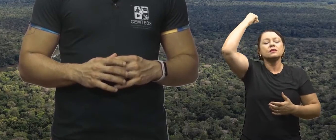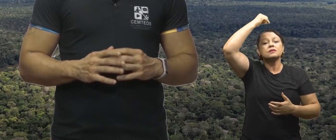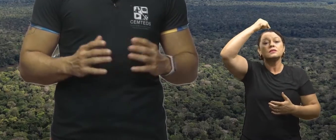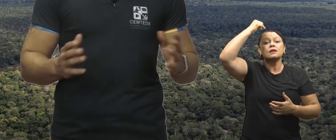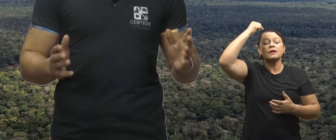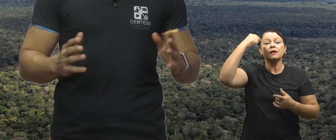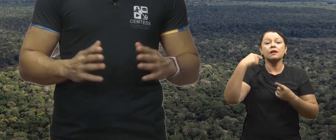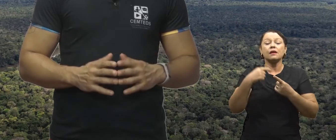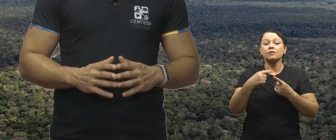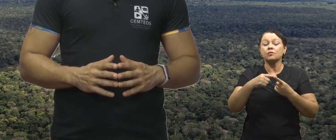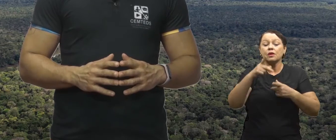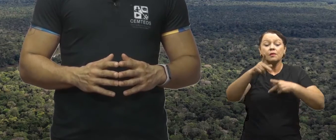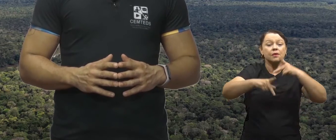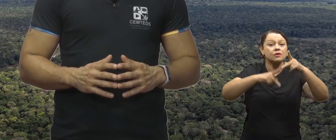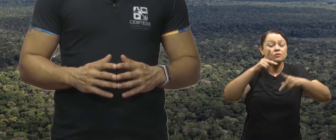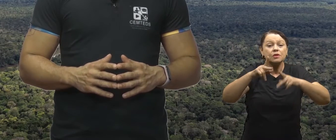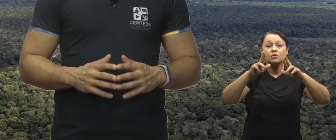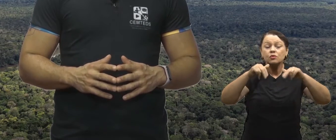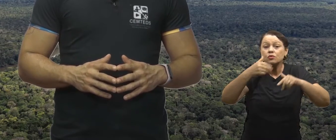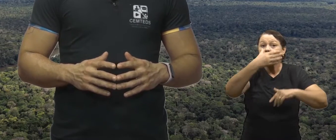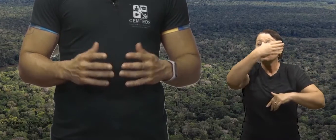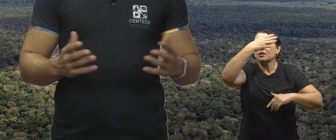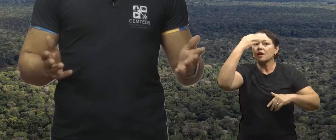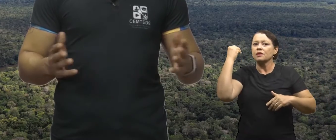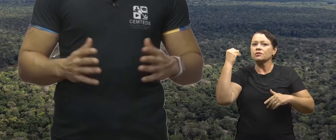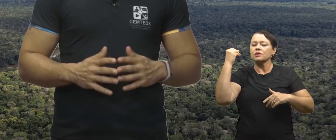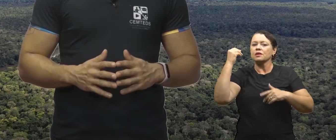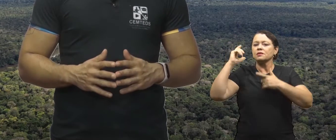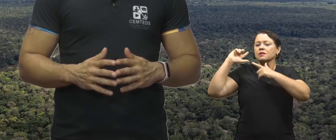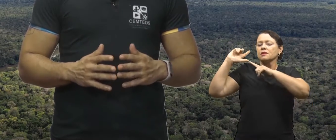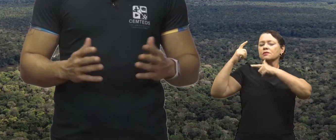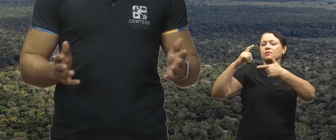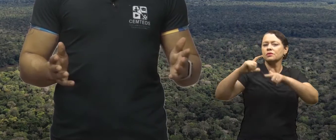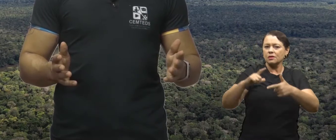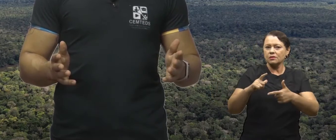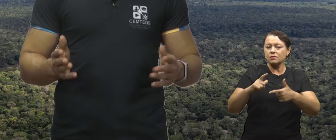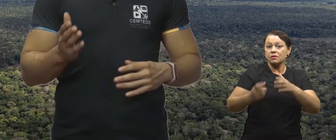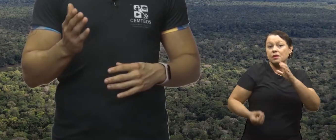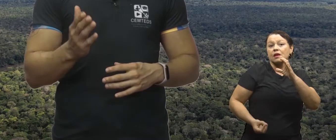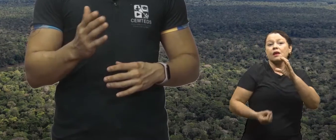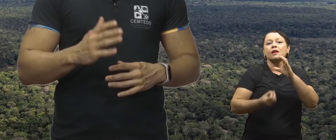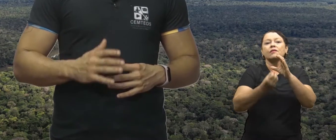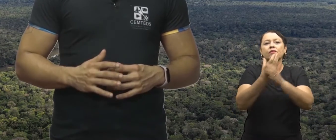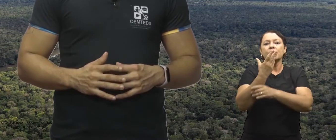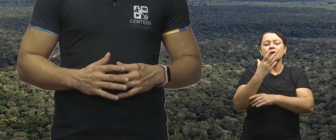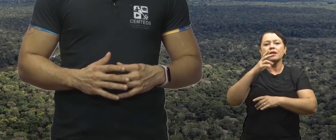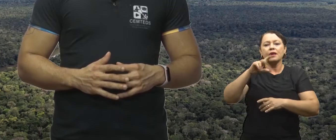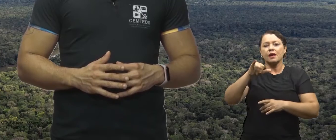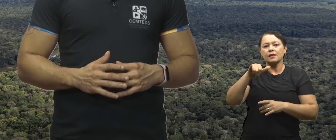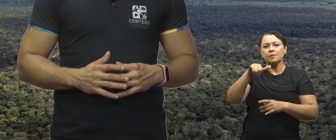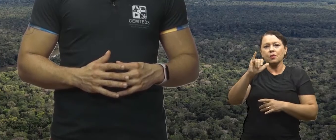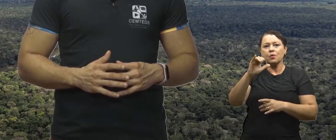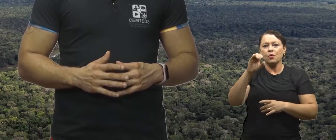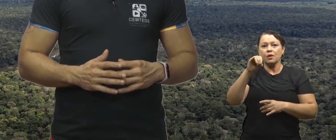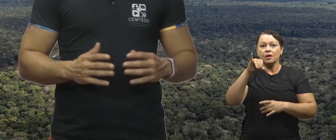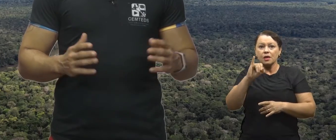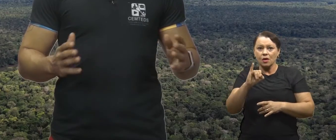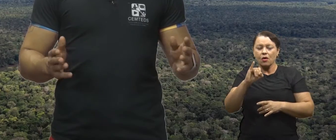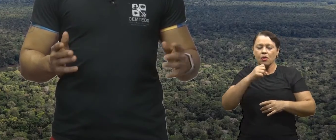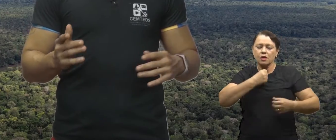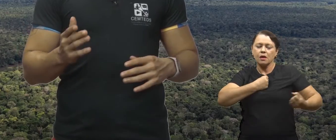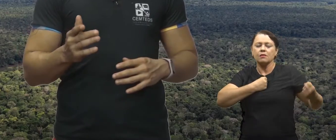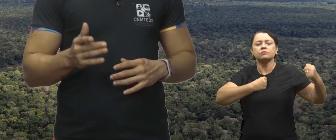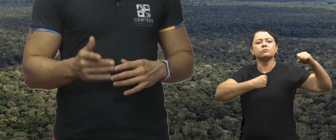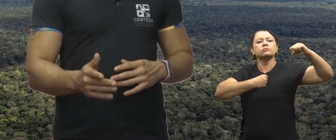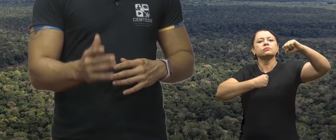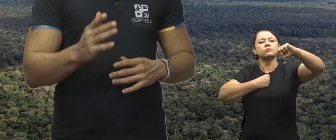o povo nunca esquecer suas tradições. Ela foi criada por Ioi, o herói civilizador de seu povo, que